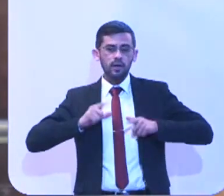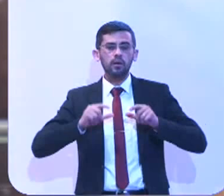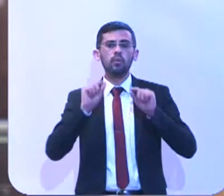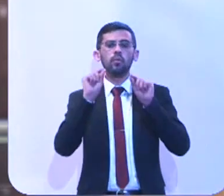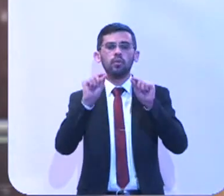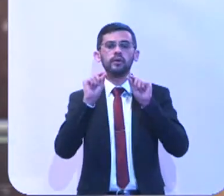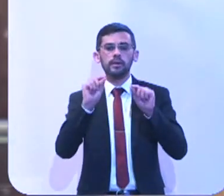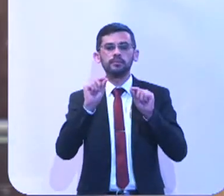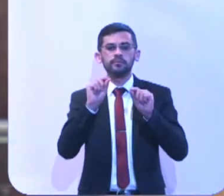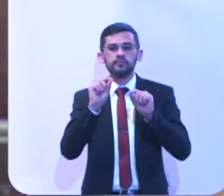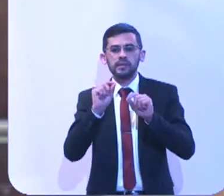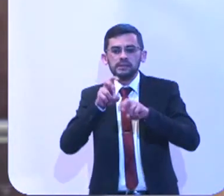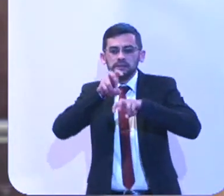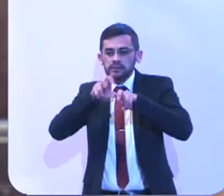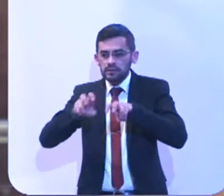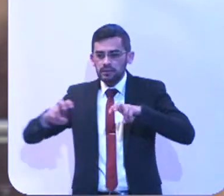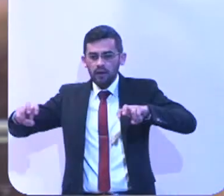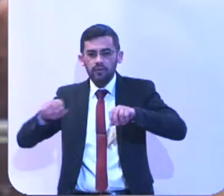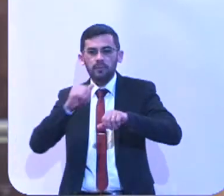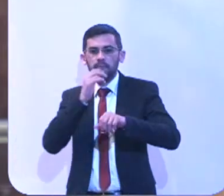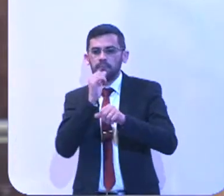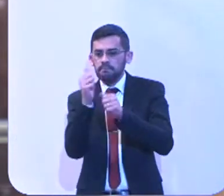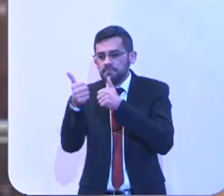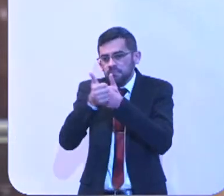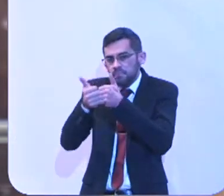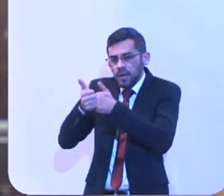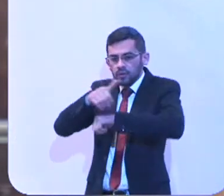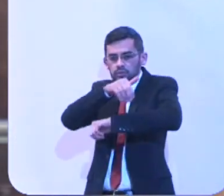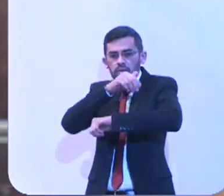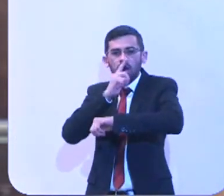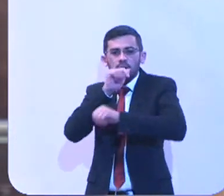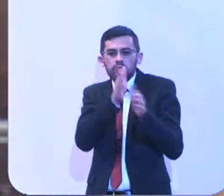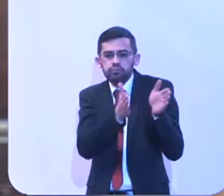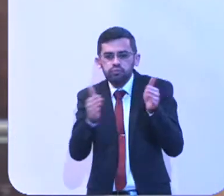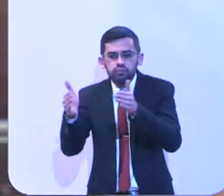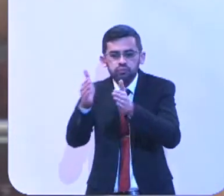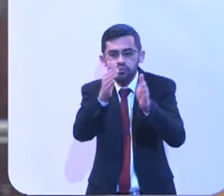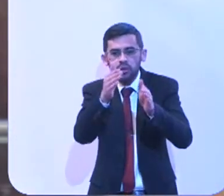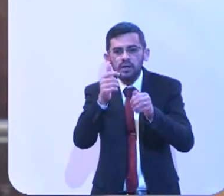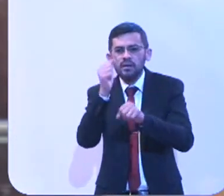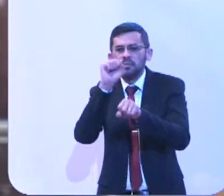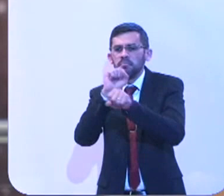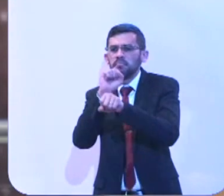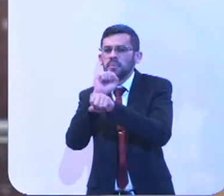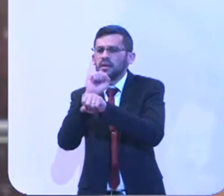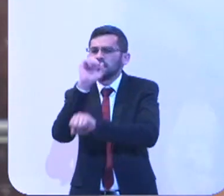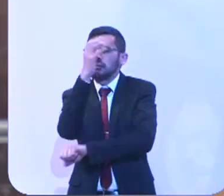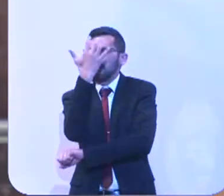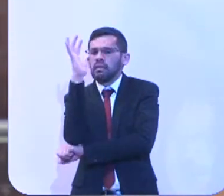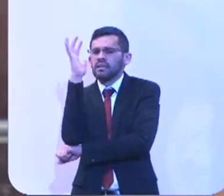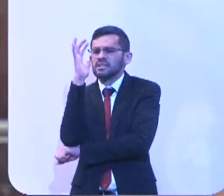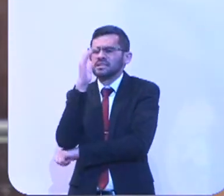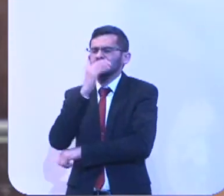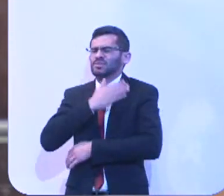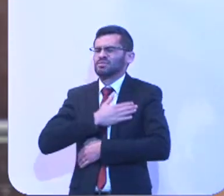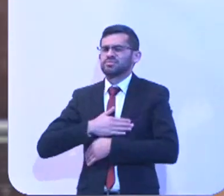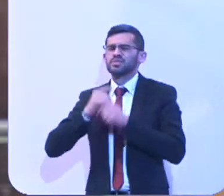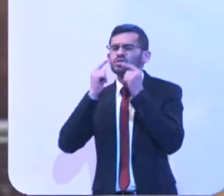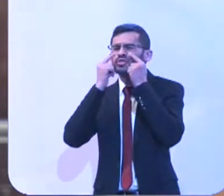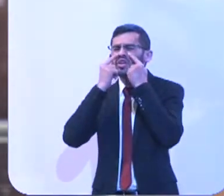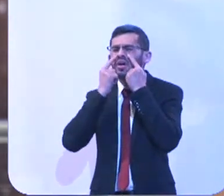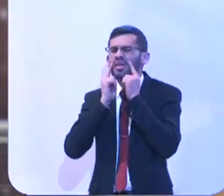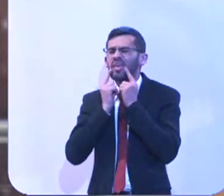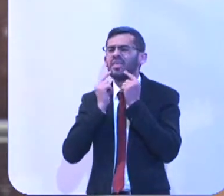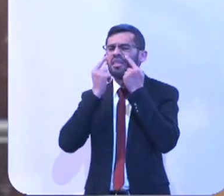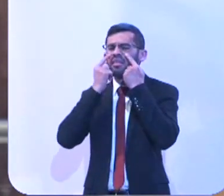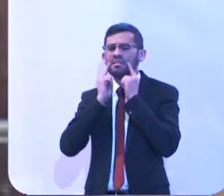ele sentava na beira dos rios, perto das árvores, e eles choravam com saudades da sua terra. A harpa